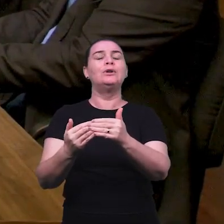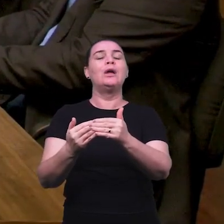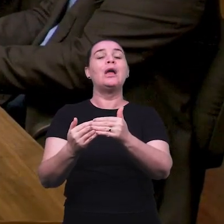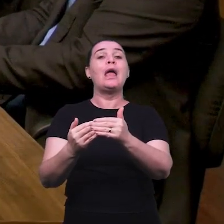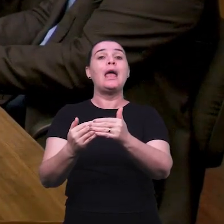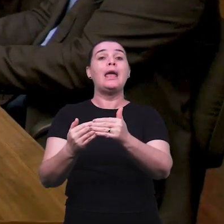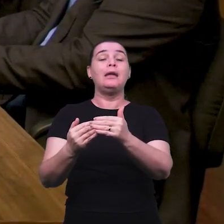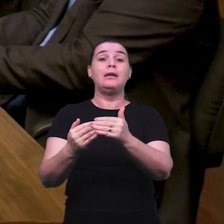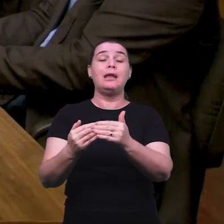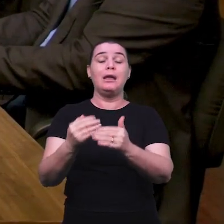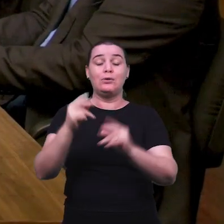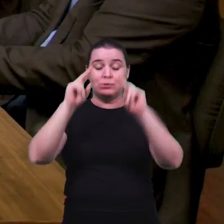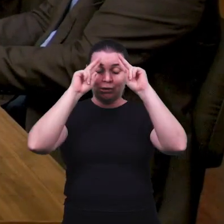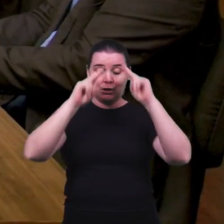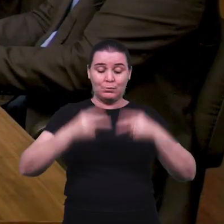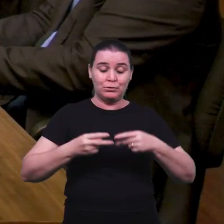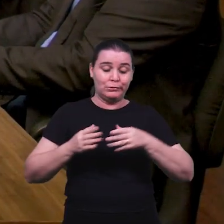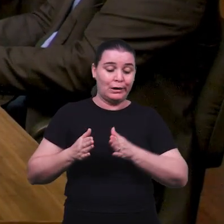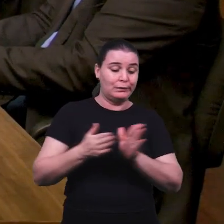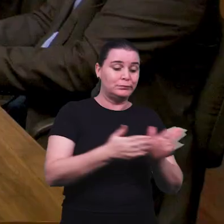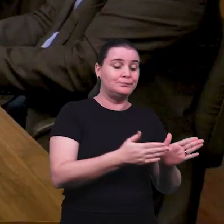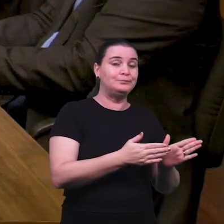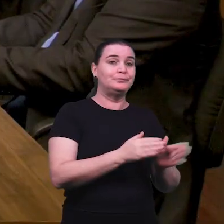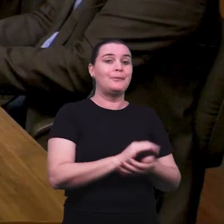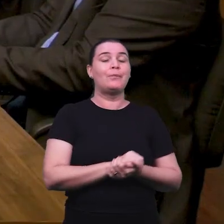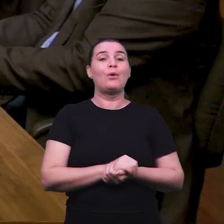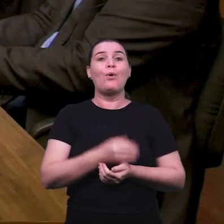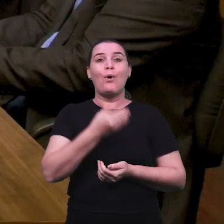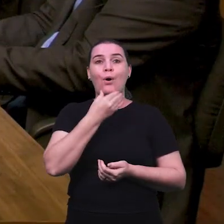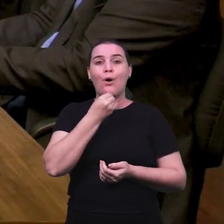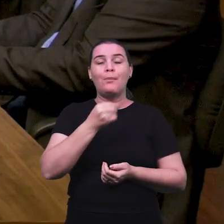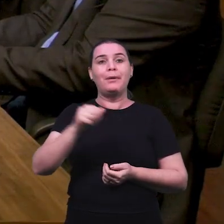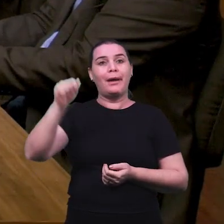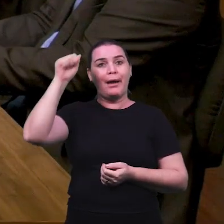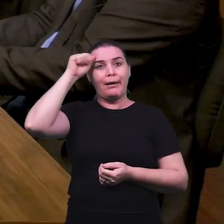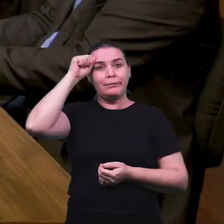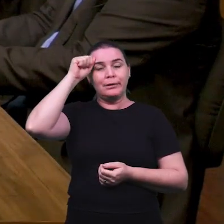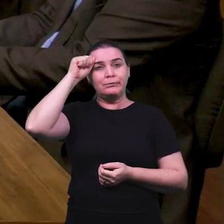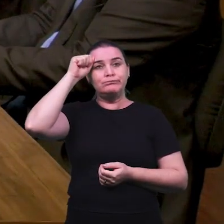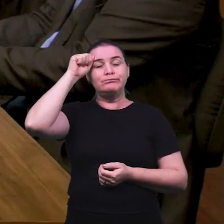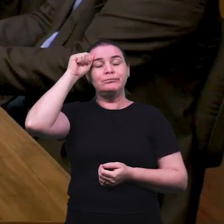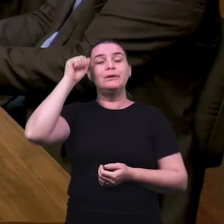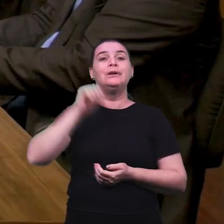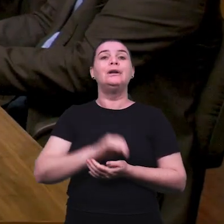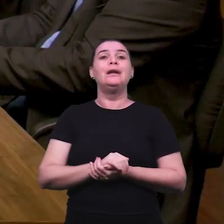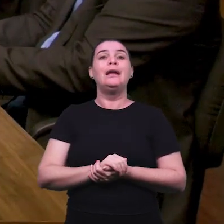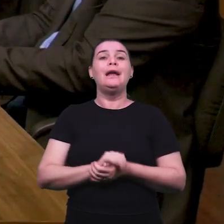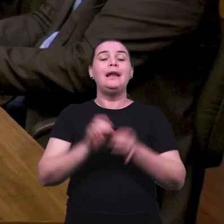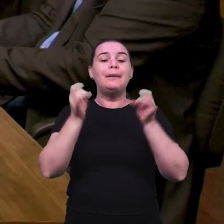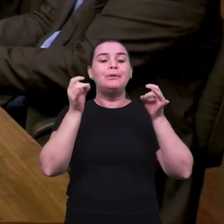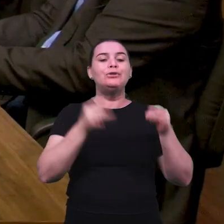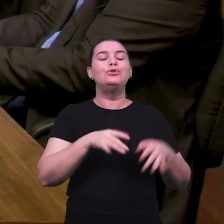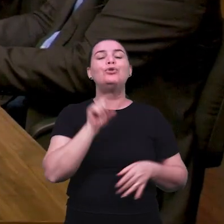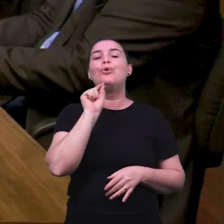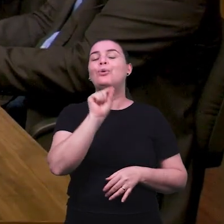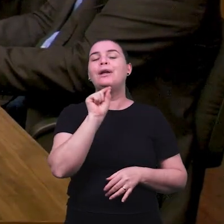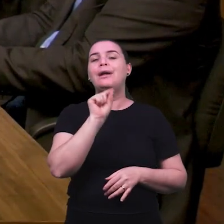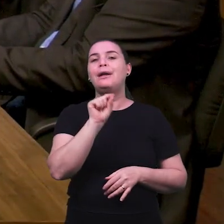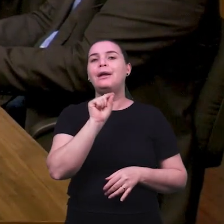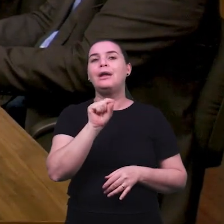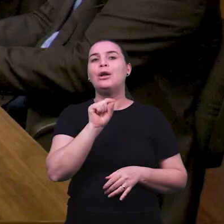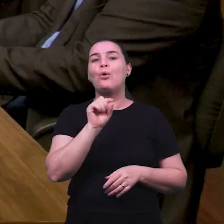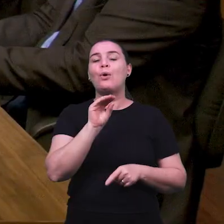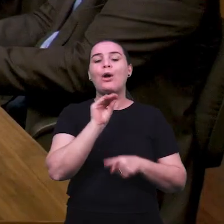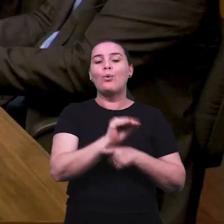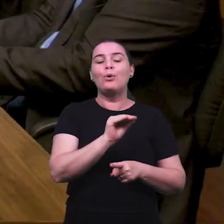longo do tempo, você vê que o que aconteceu com Adão? Ele abandonou aquilo que era a conservação. Uhum. Eu só dei uma palavra a ele,